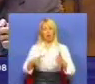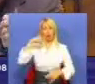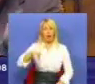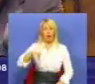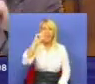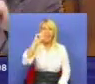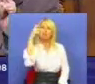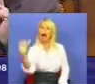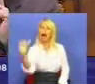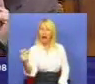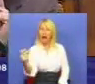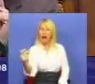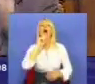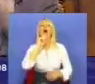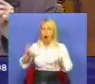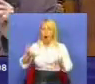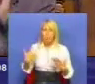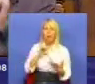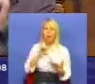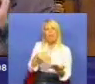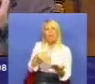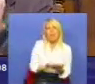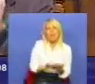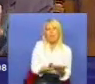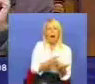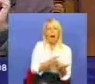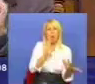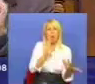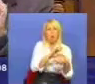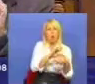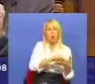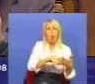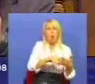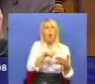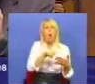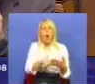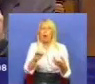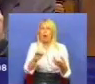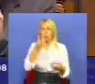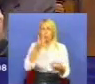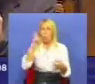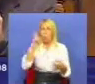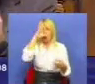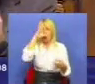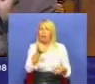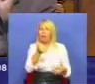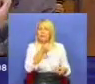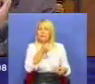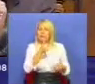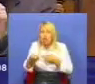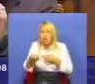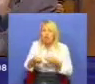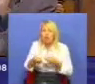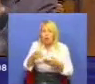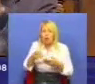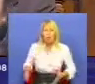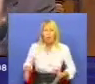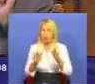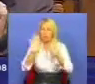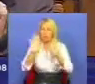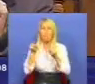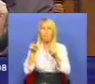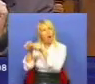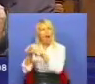pode estabelecer subconcessões, ou seja, não é o Estado que determina a gestão das estradas, mas é a empresa